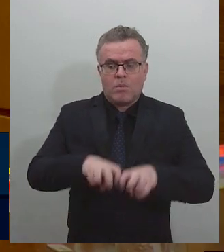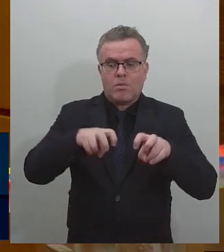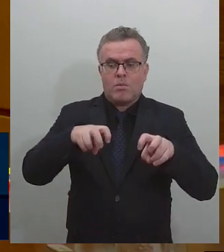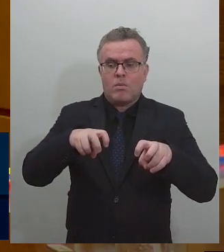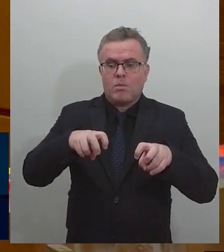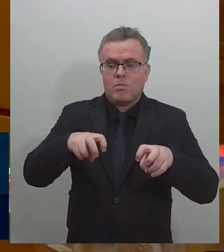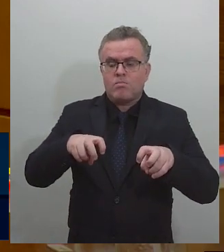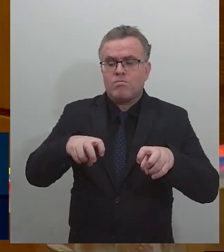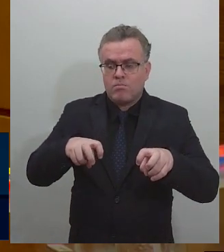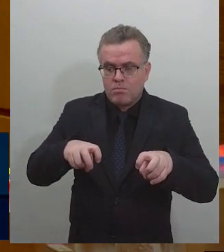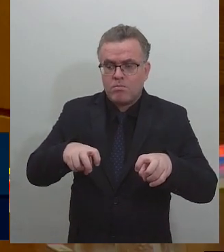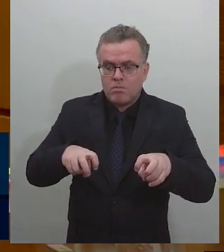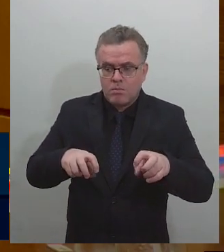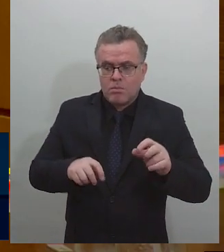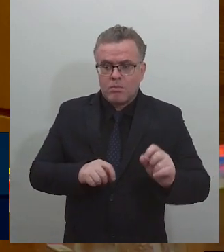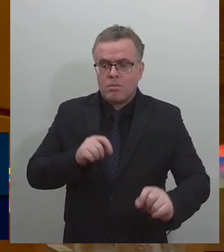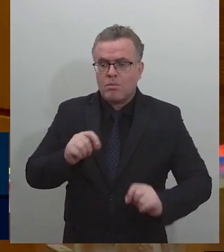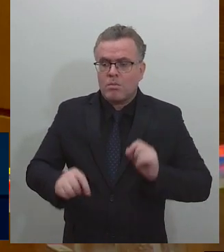provocados